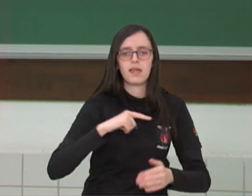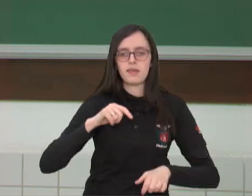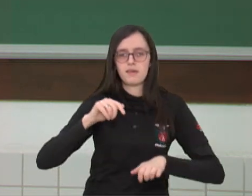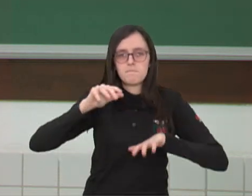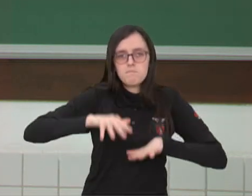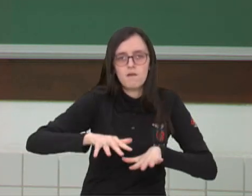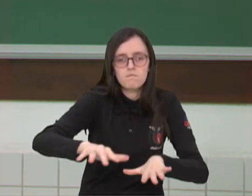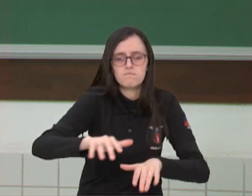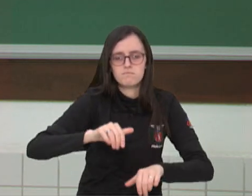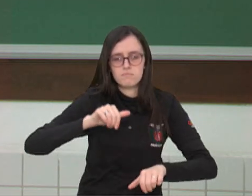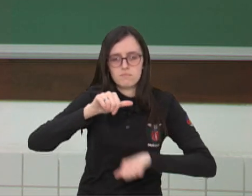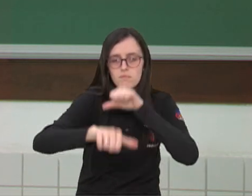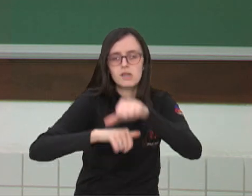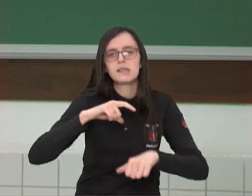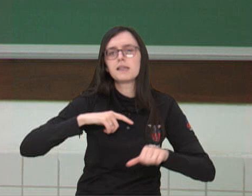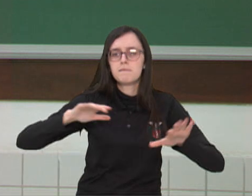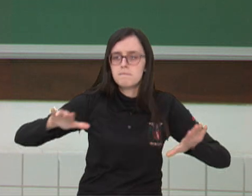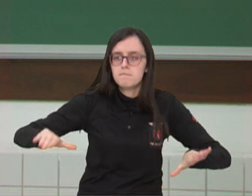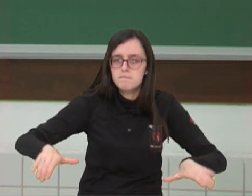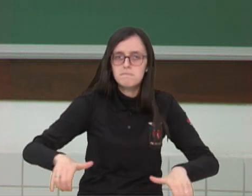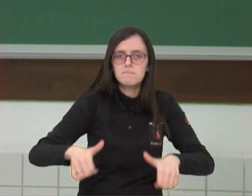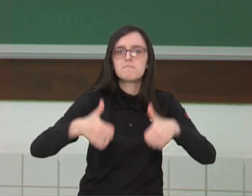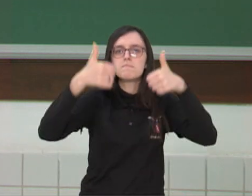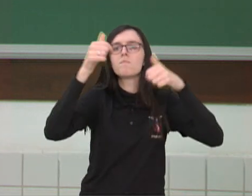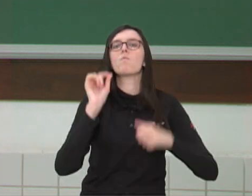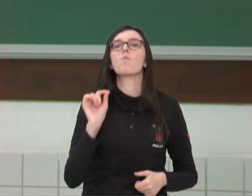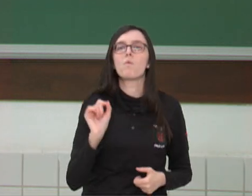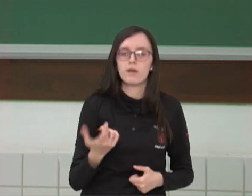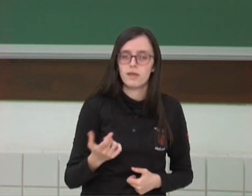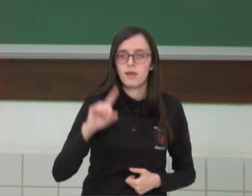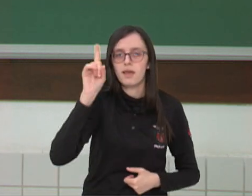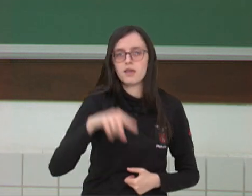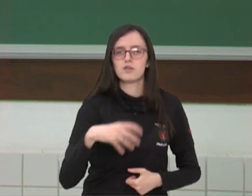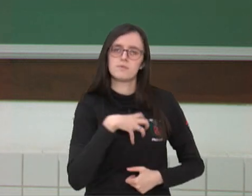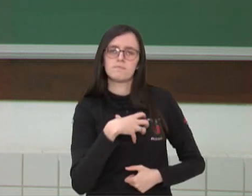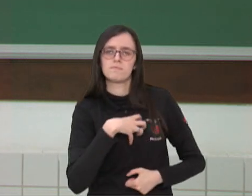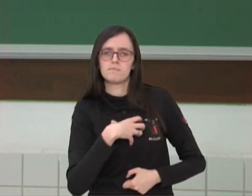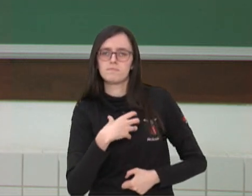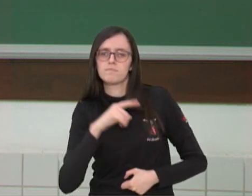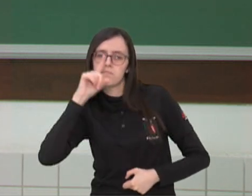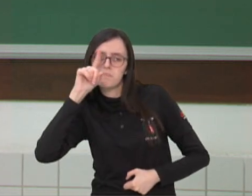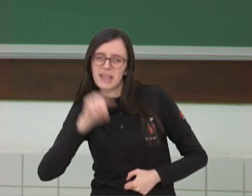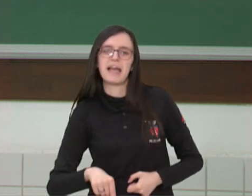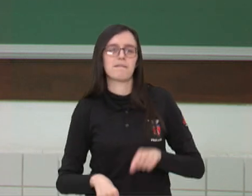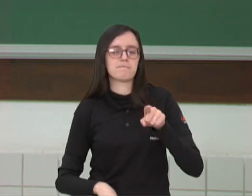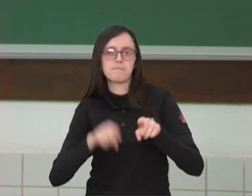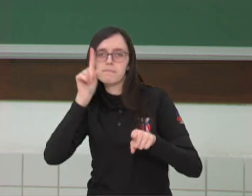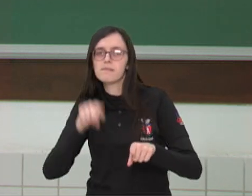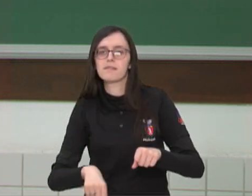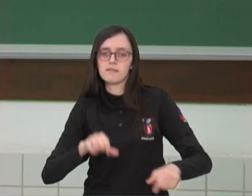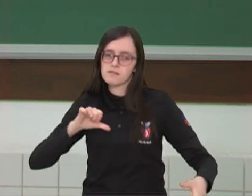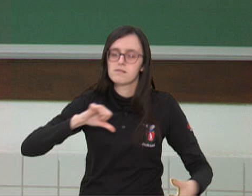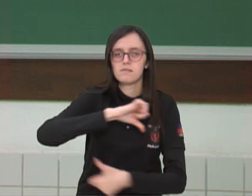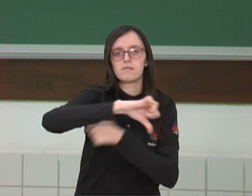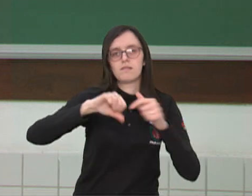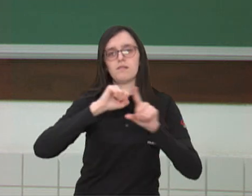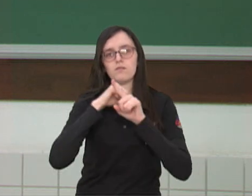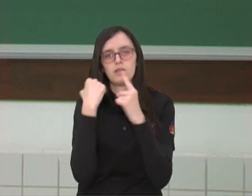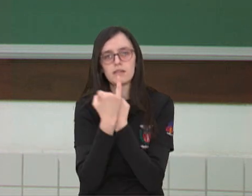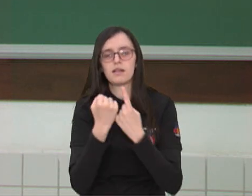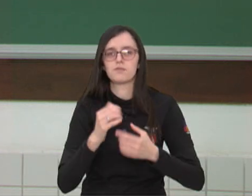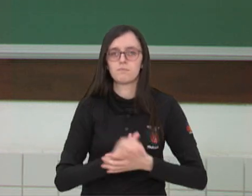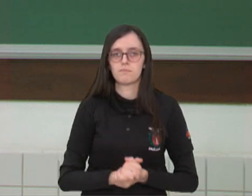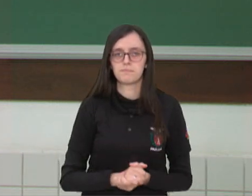movimentos, passou a ter cada vez mais esse olhar de um agente transformador da